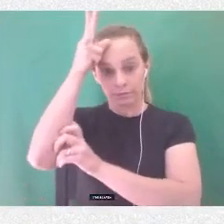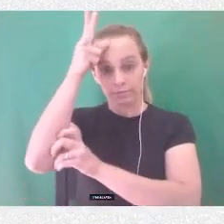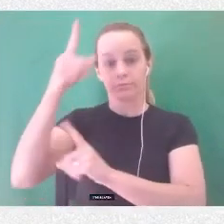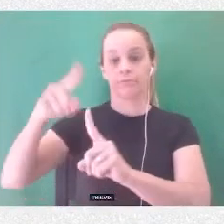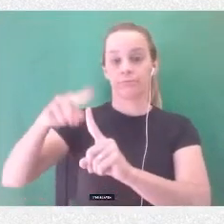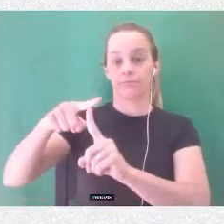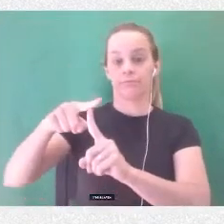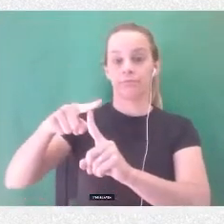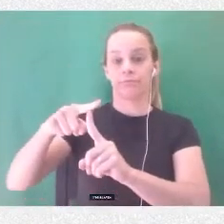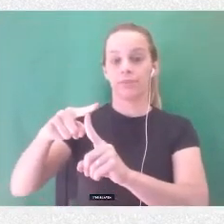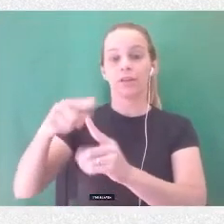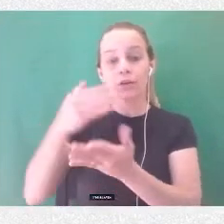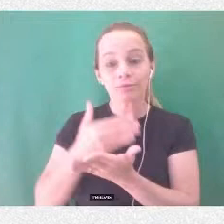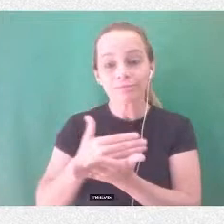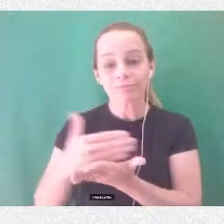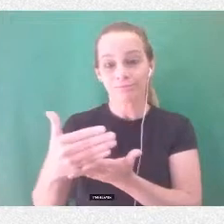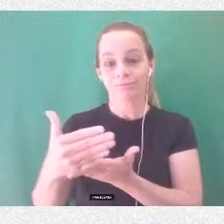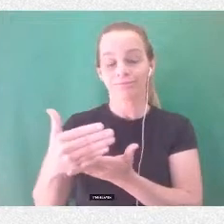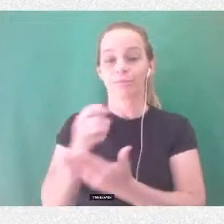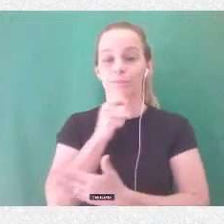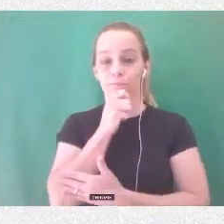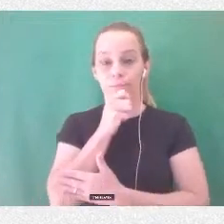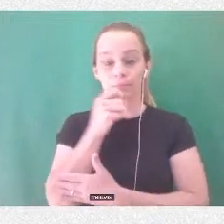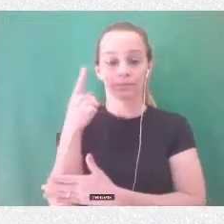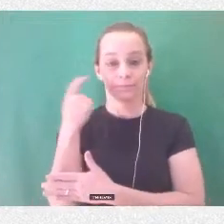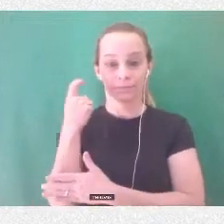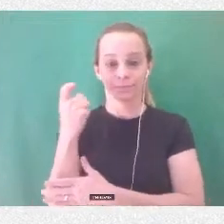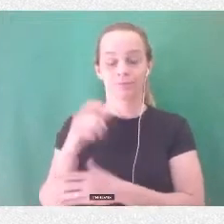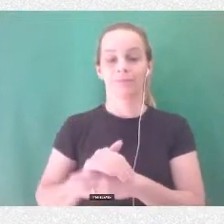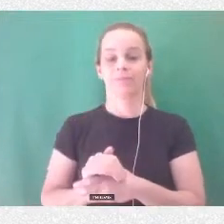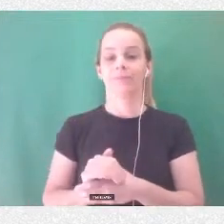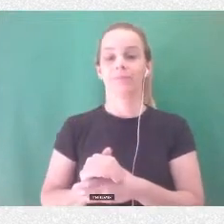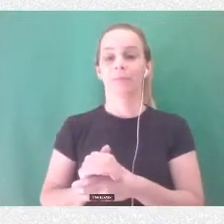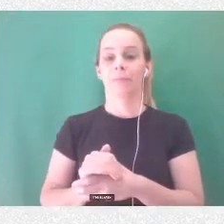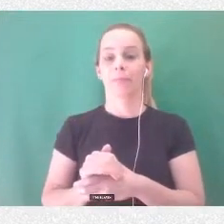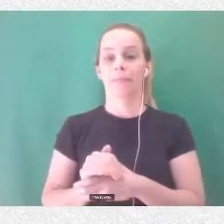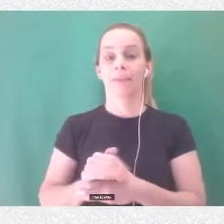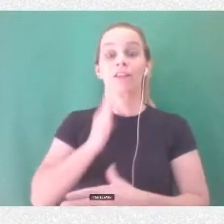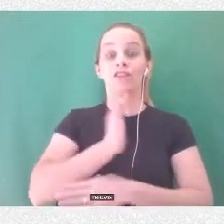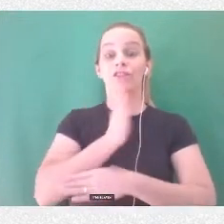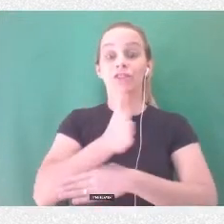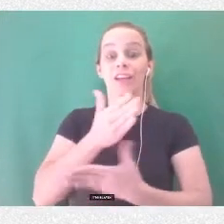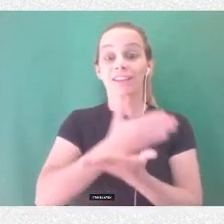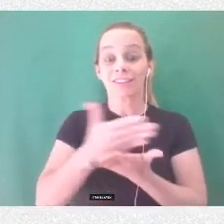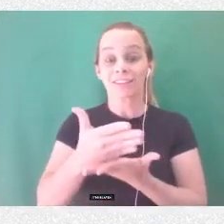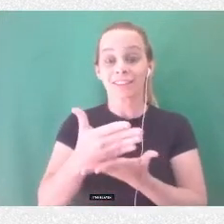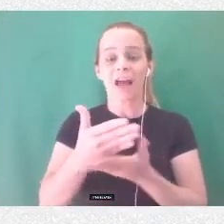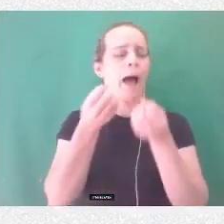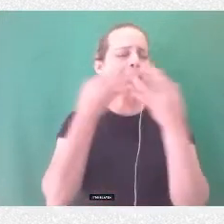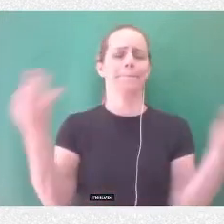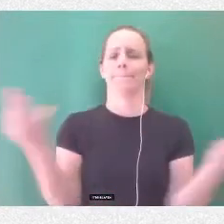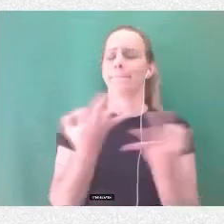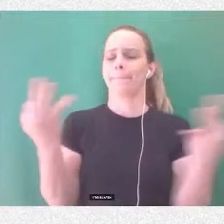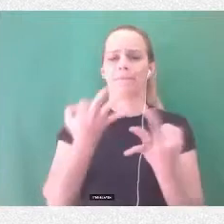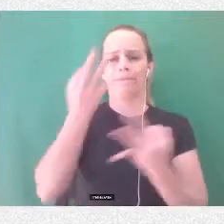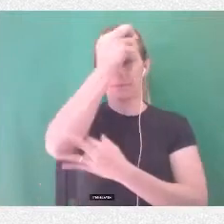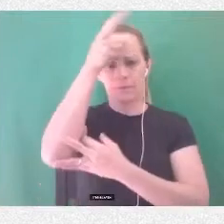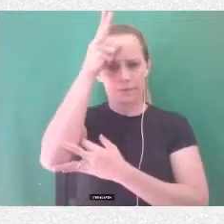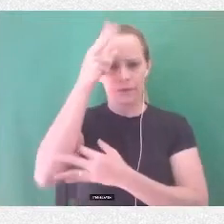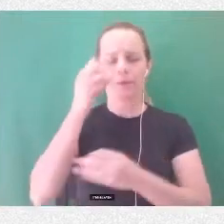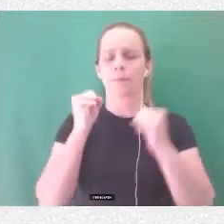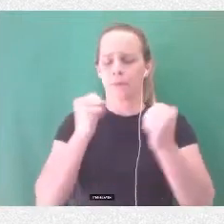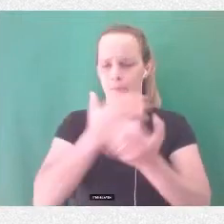gente conseguir restabelecer o áudio, tudo bem? Oi, restabelecido aqui. Ah, perfeito, prefeito. Então o senhor está com a